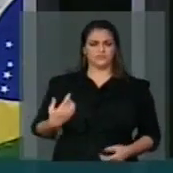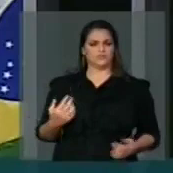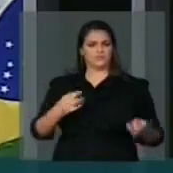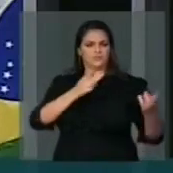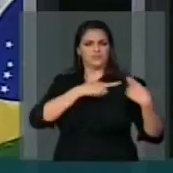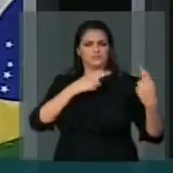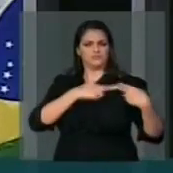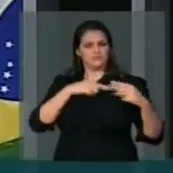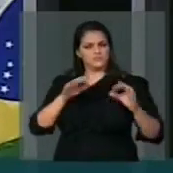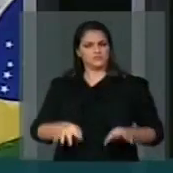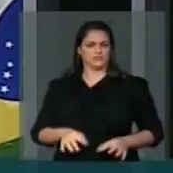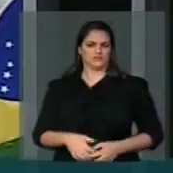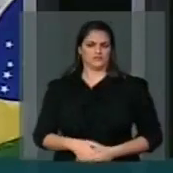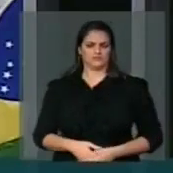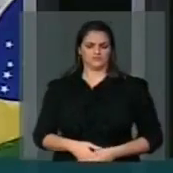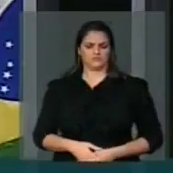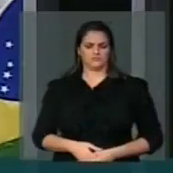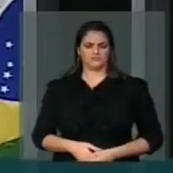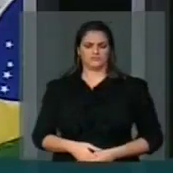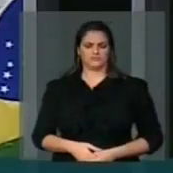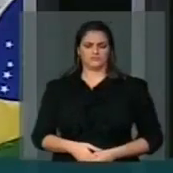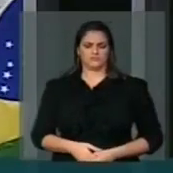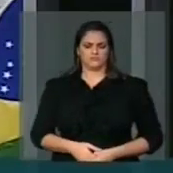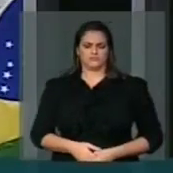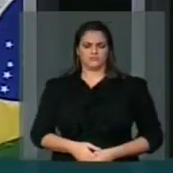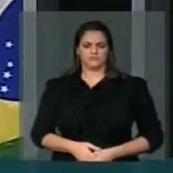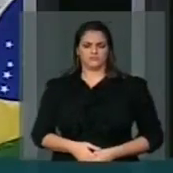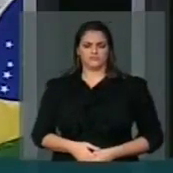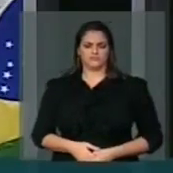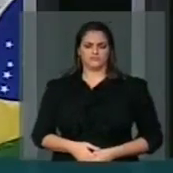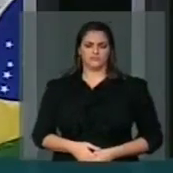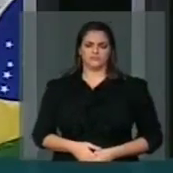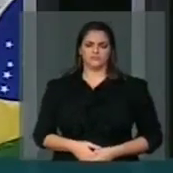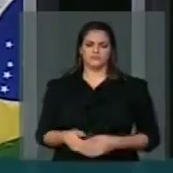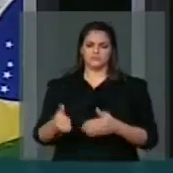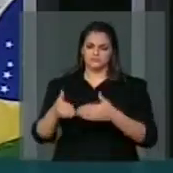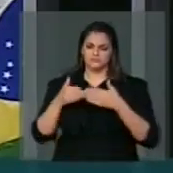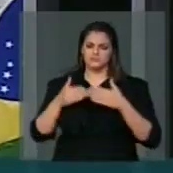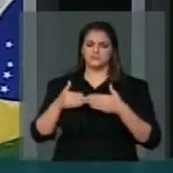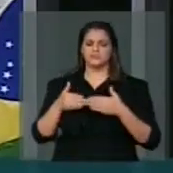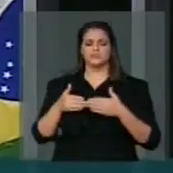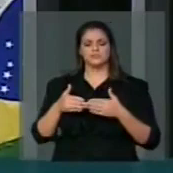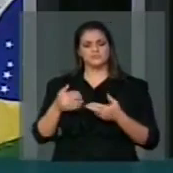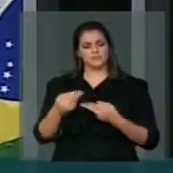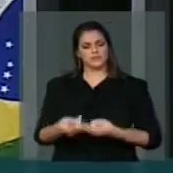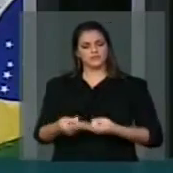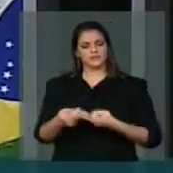Finalizando, eu quero pedir a compreensão dos que fazem a parte administrativa da mesa.